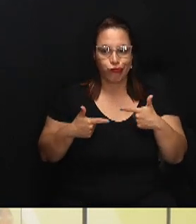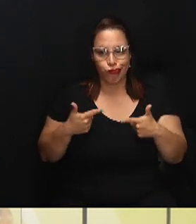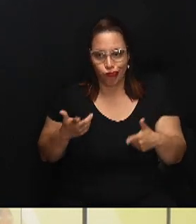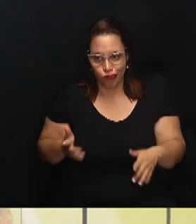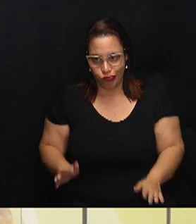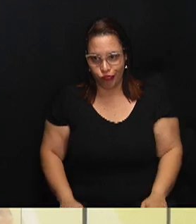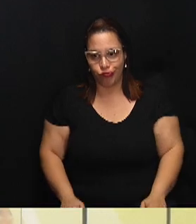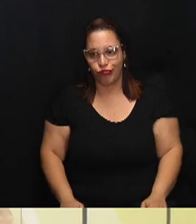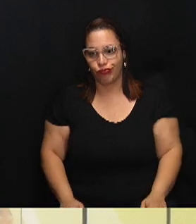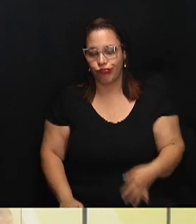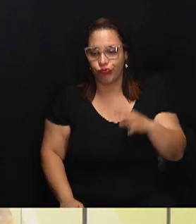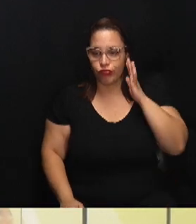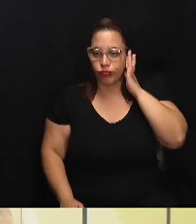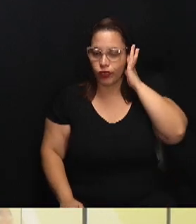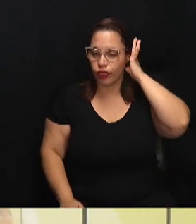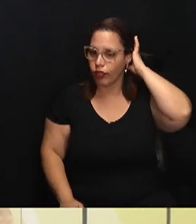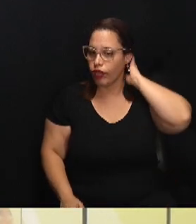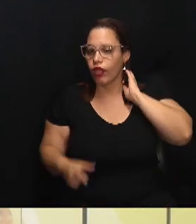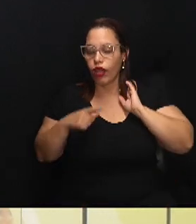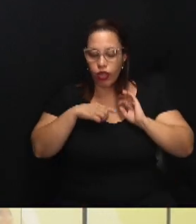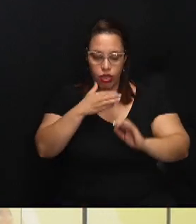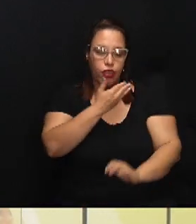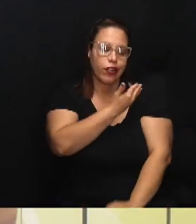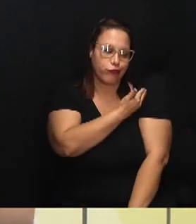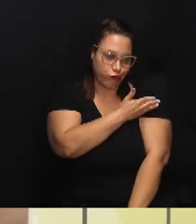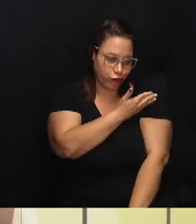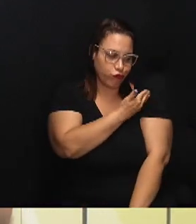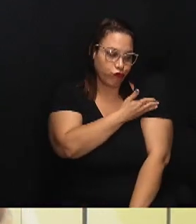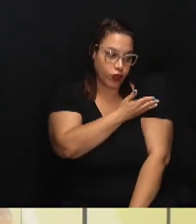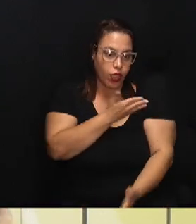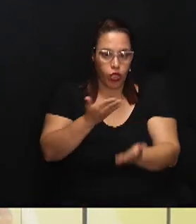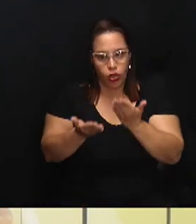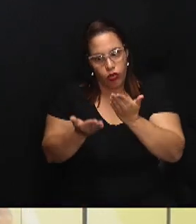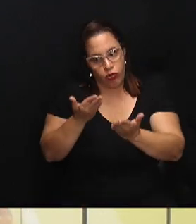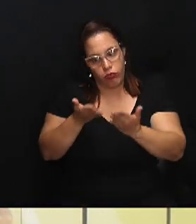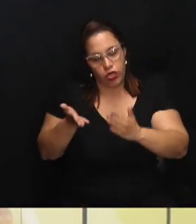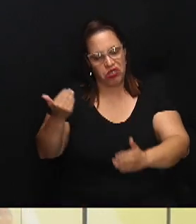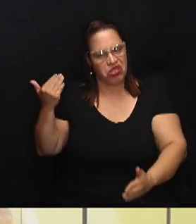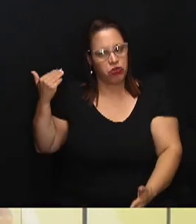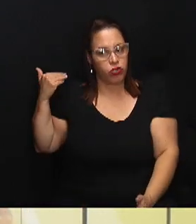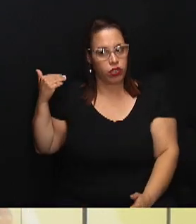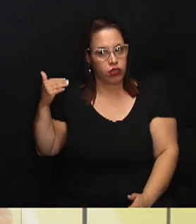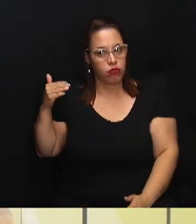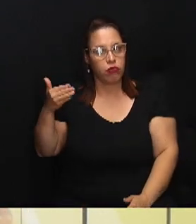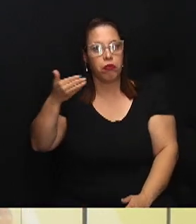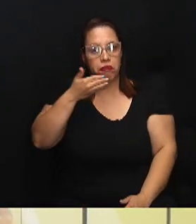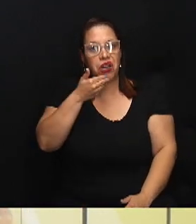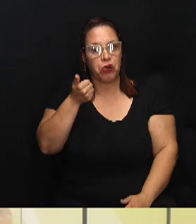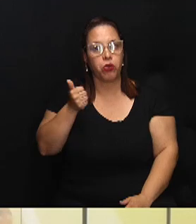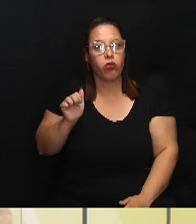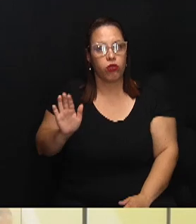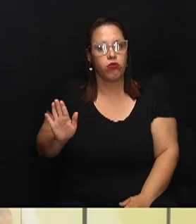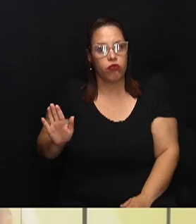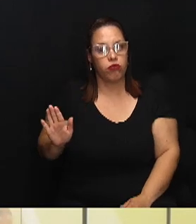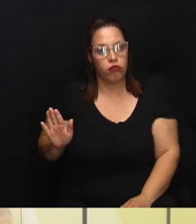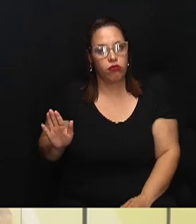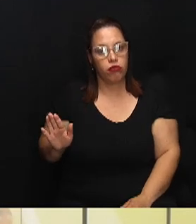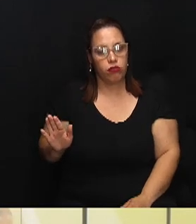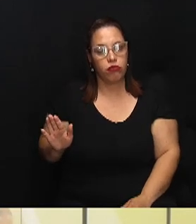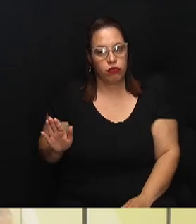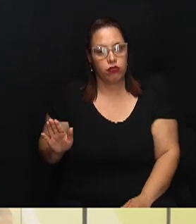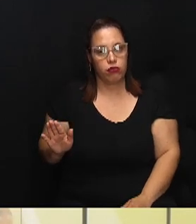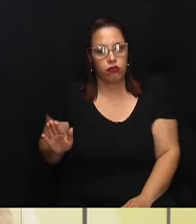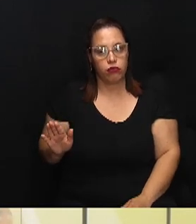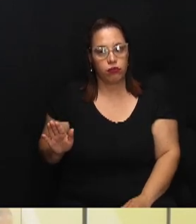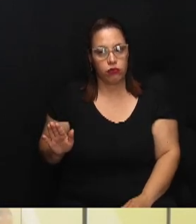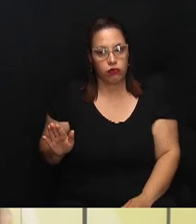muito assim, preconceito ainda existe, mas comparado com o que já foi, né? Acho que eu vejo um panorama aí um pouco mais otimista aí de que